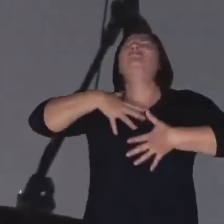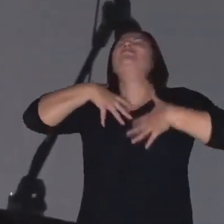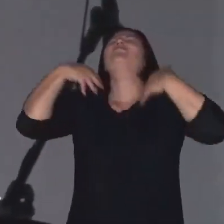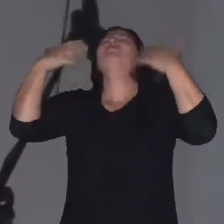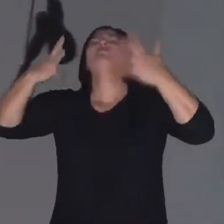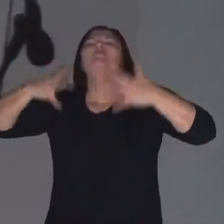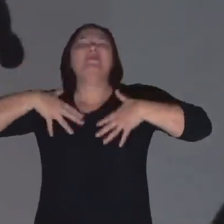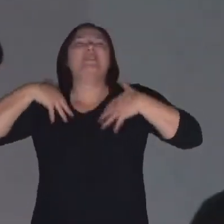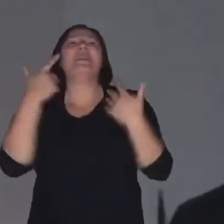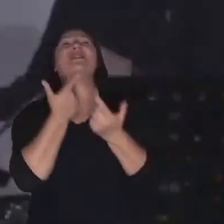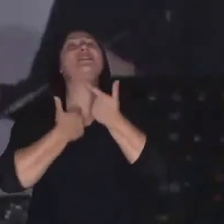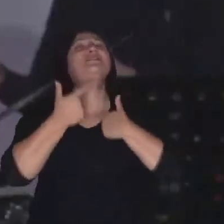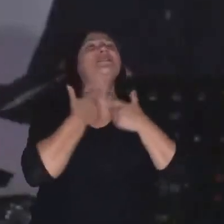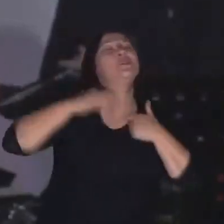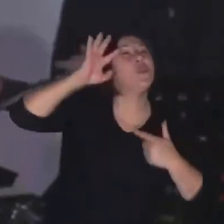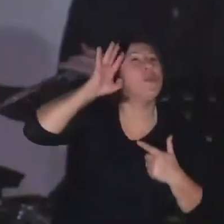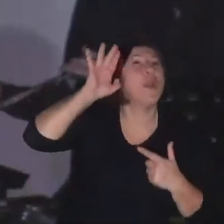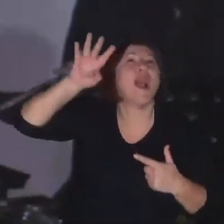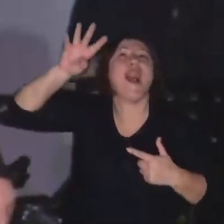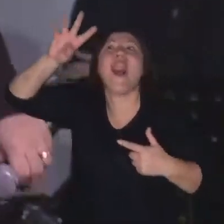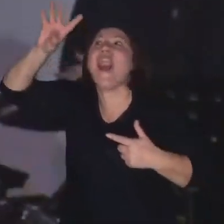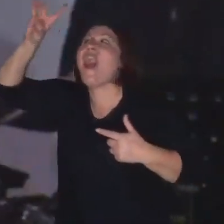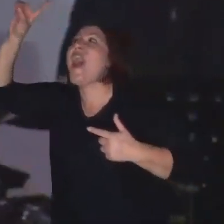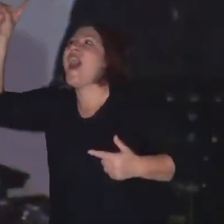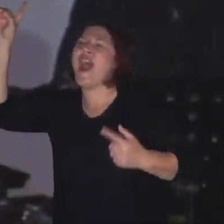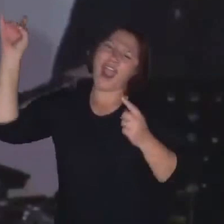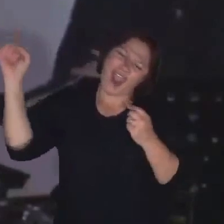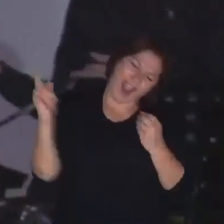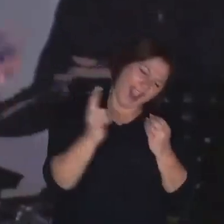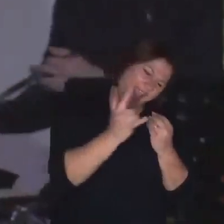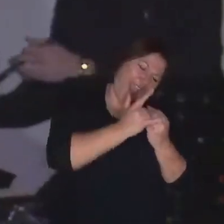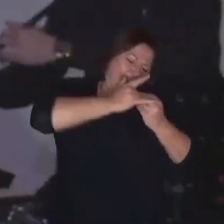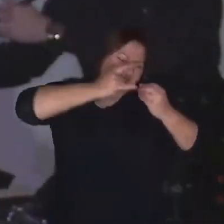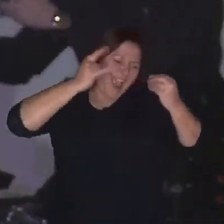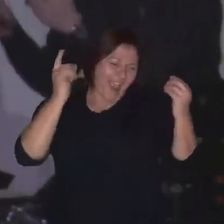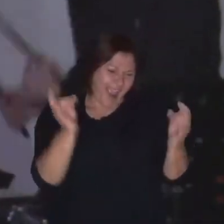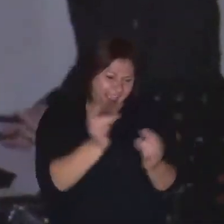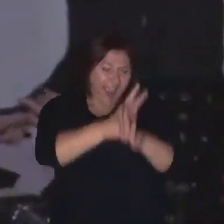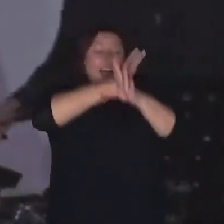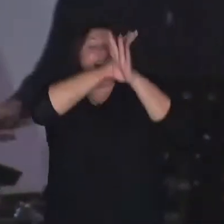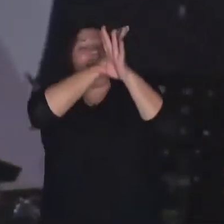amor. Vamos falar hoje isso. Não há nada,